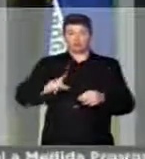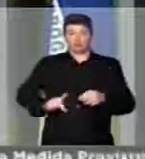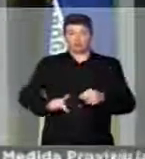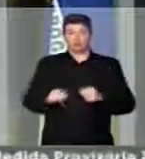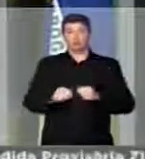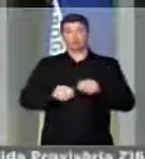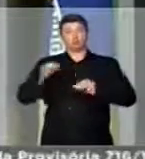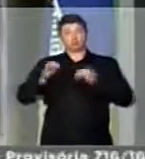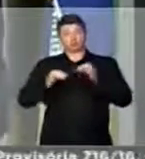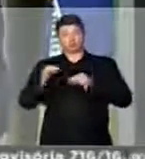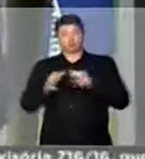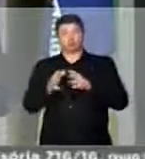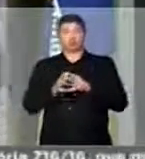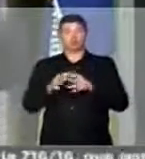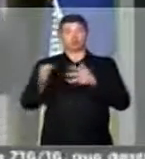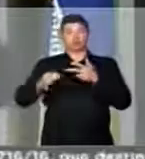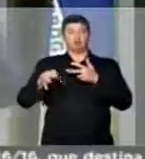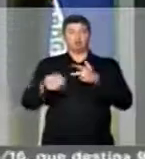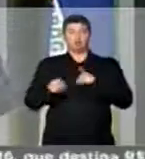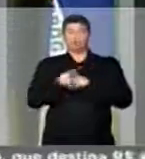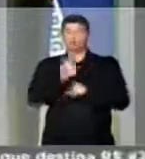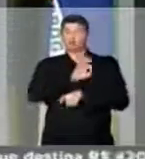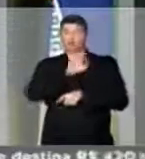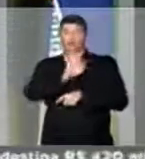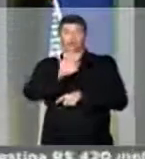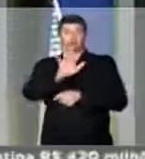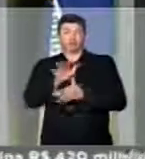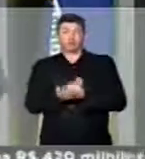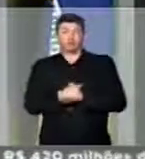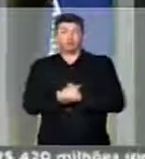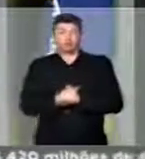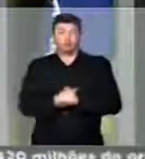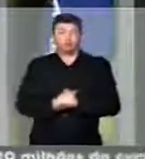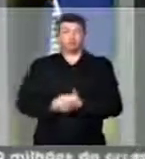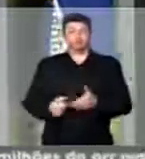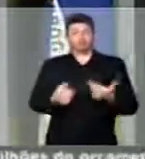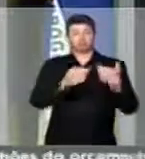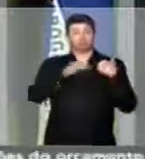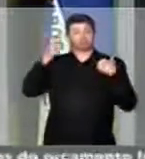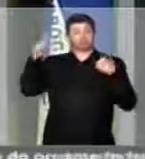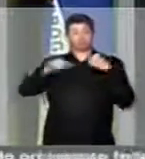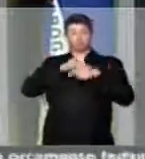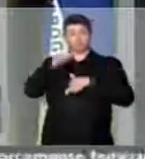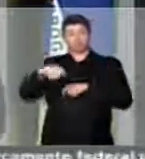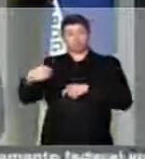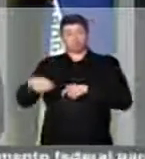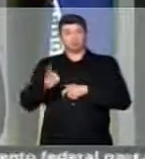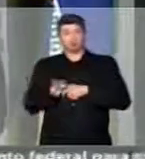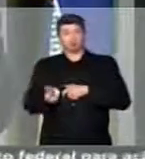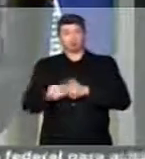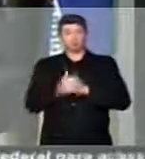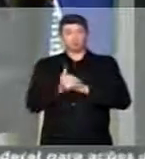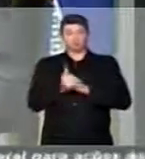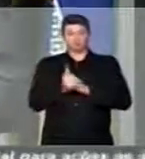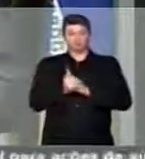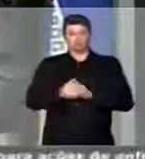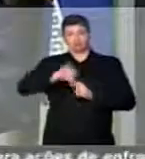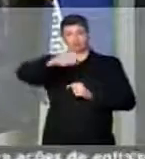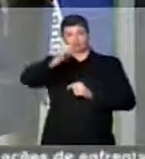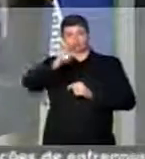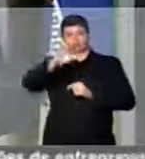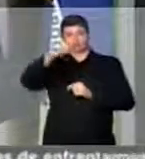do Judiciário e da Polícia Federal, que tem que cumprir o seu papel. Se o ministro Jacques